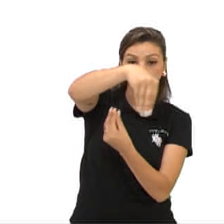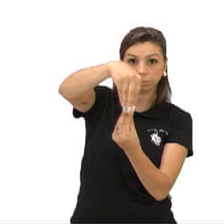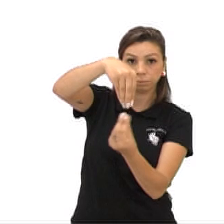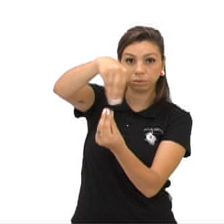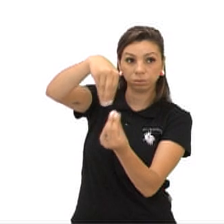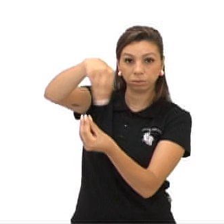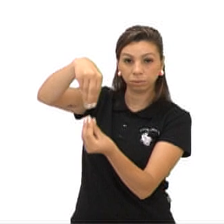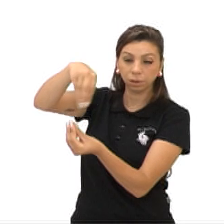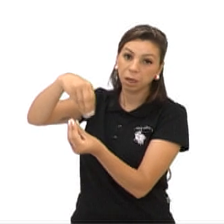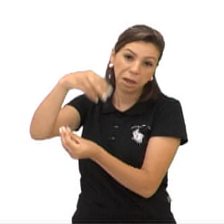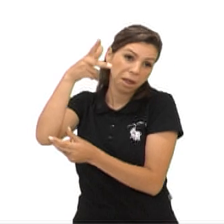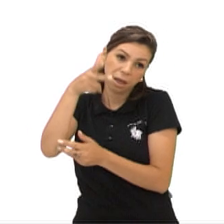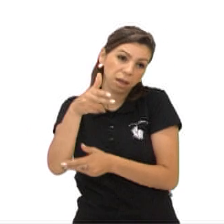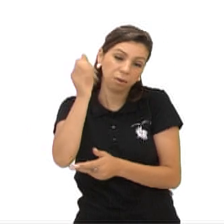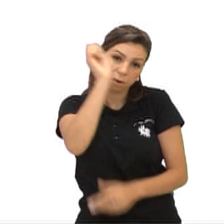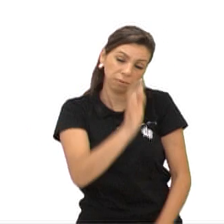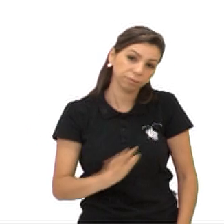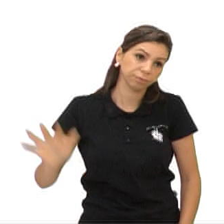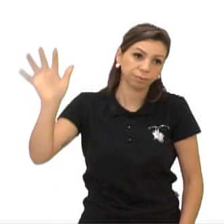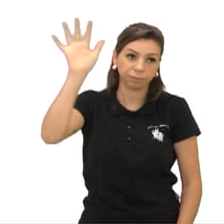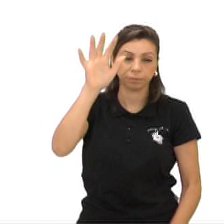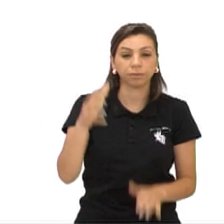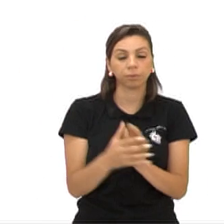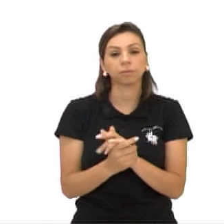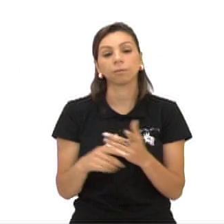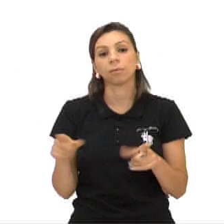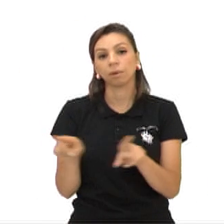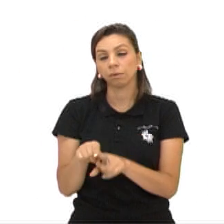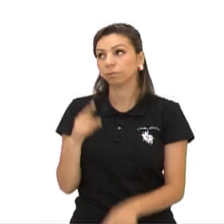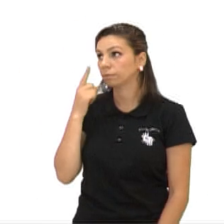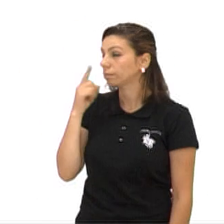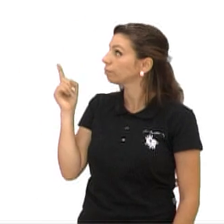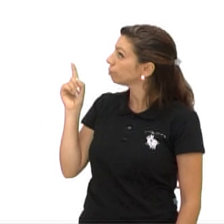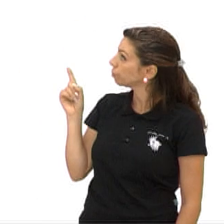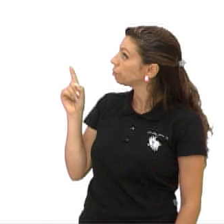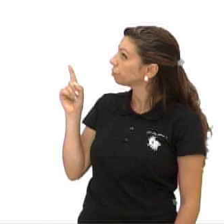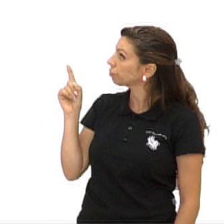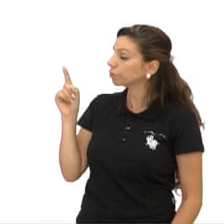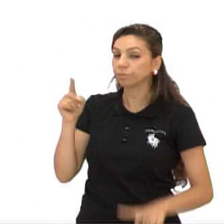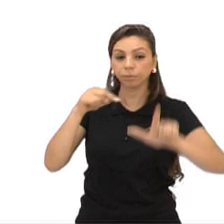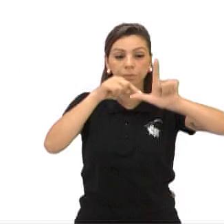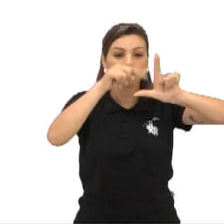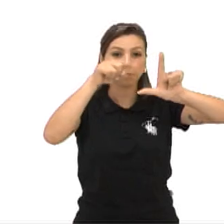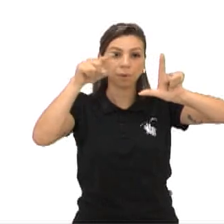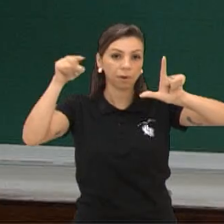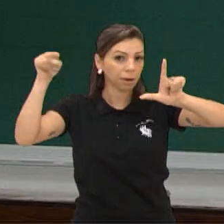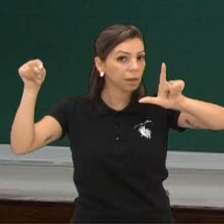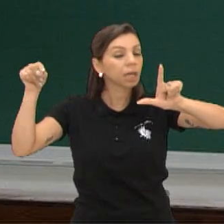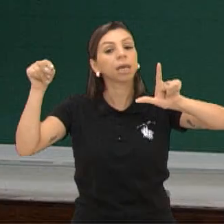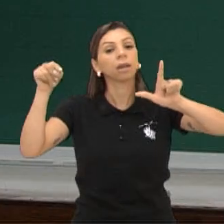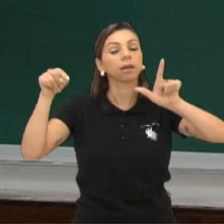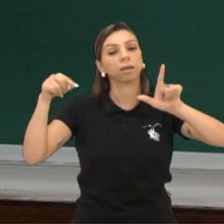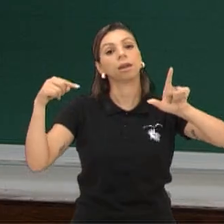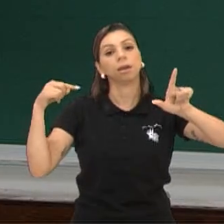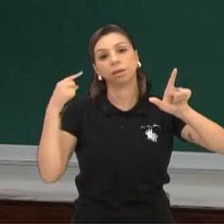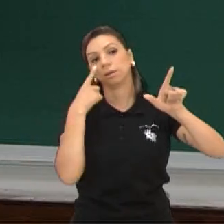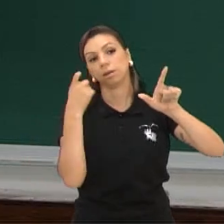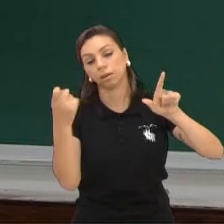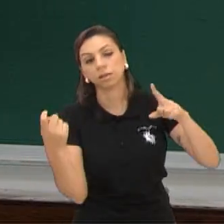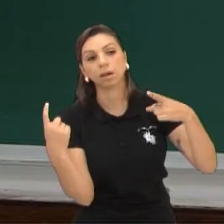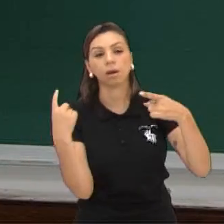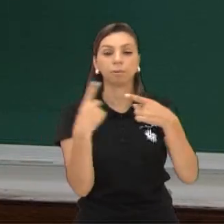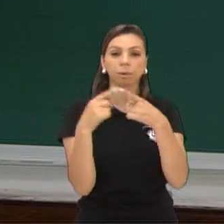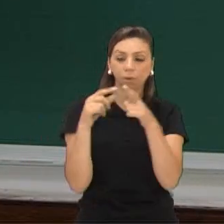o território brasileiro. Disso, aqui nós vemos um gráfico bem interessante que estrutura aquilo que eu falei anteriormente,